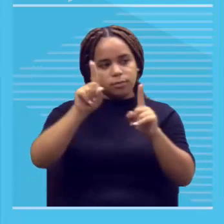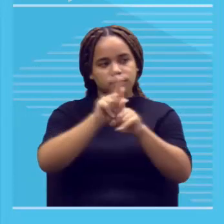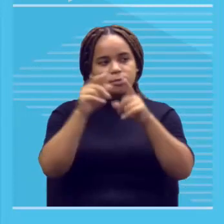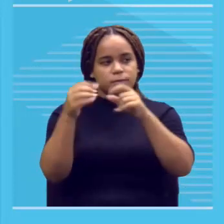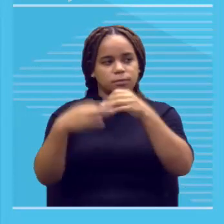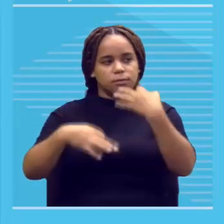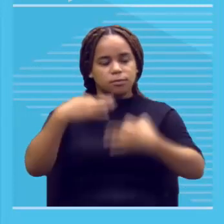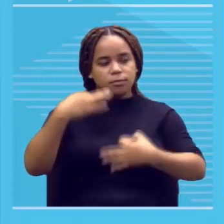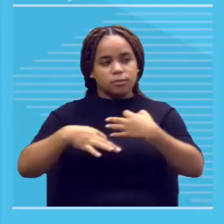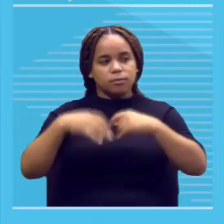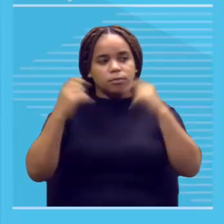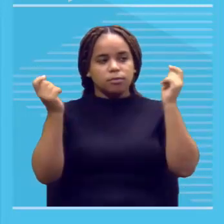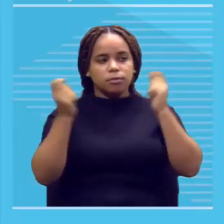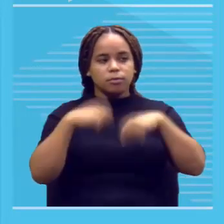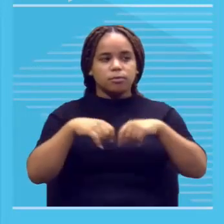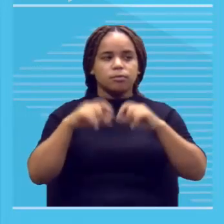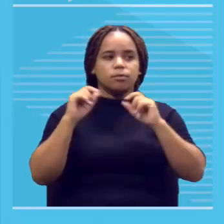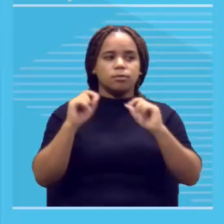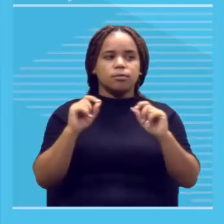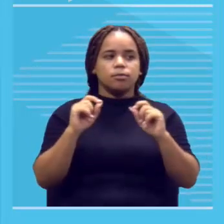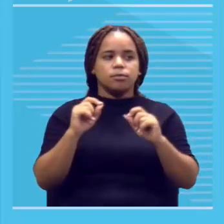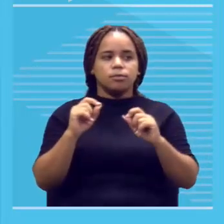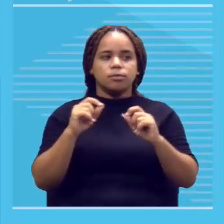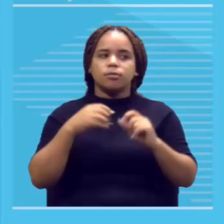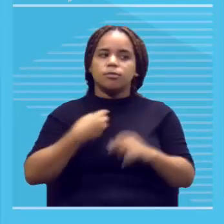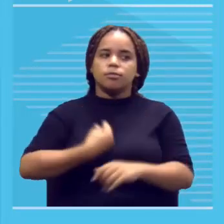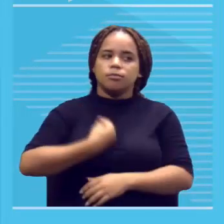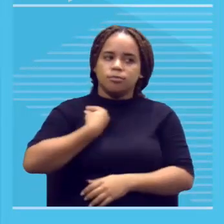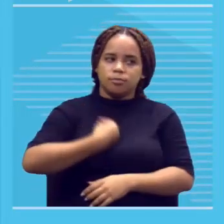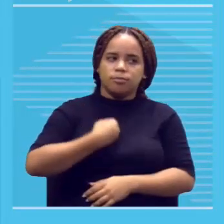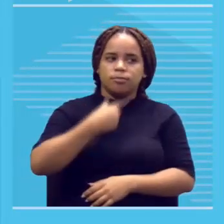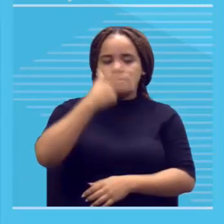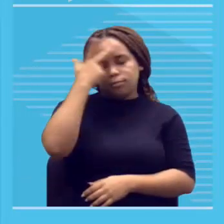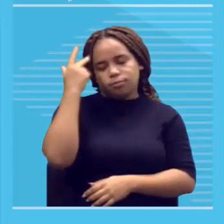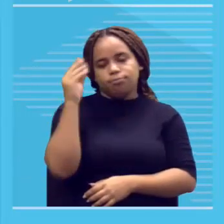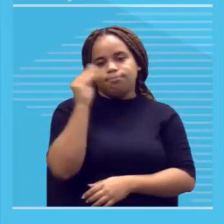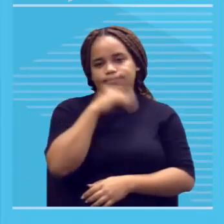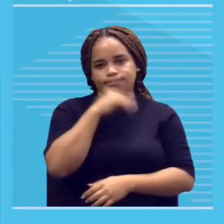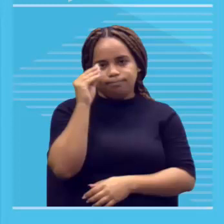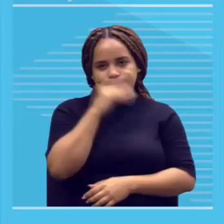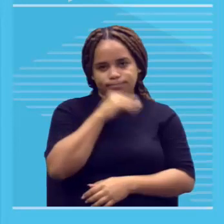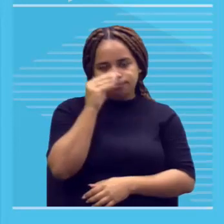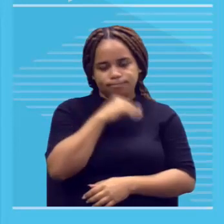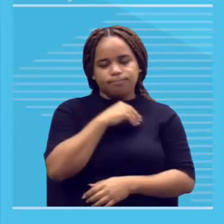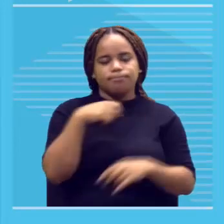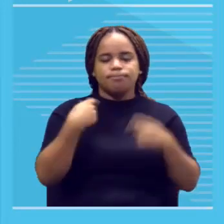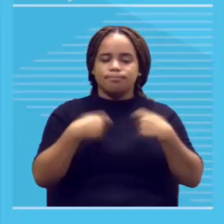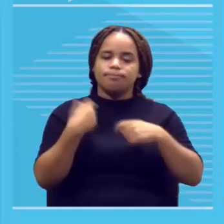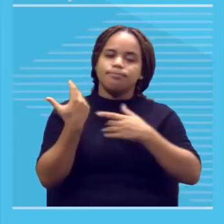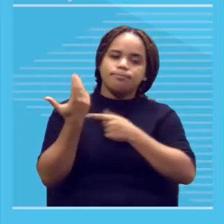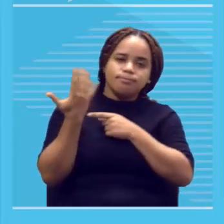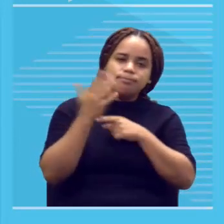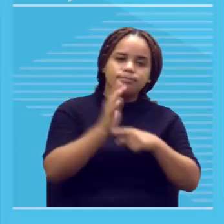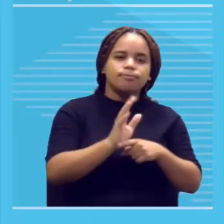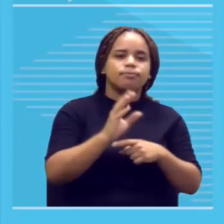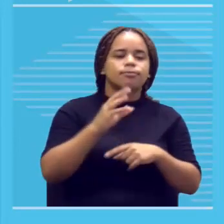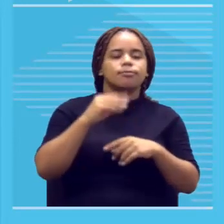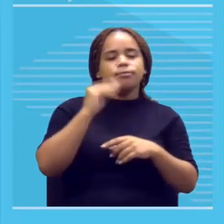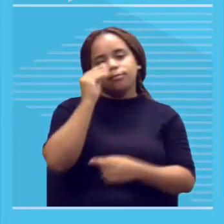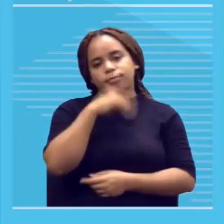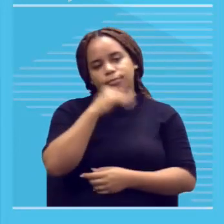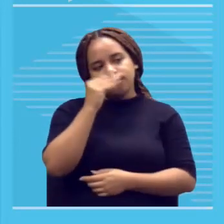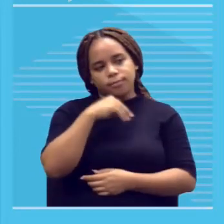justiça ela tem que prover a vida do fraco e sustentar os mais fracos